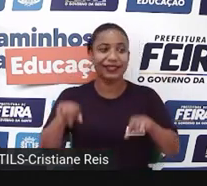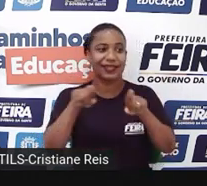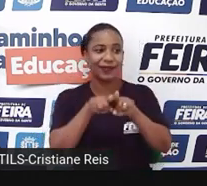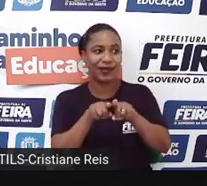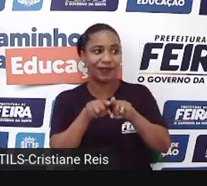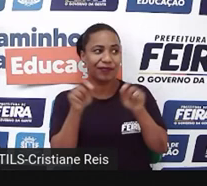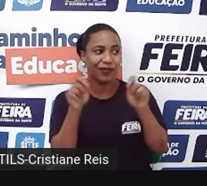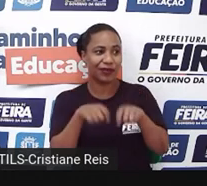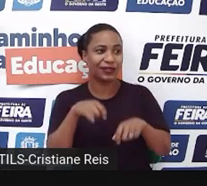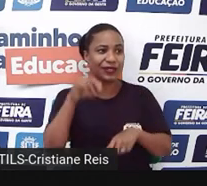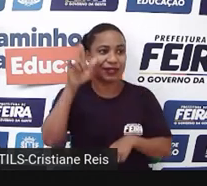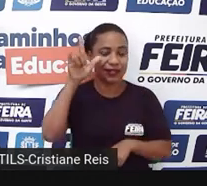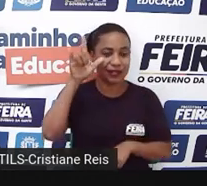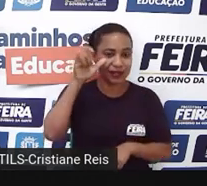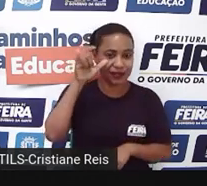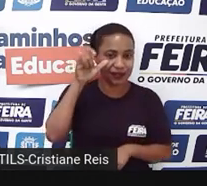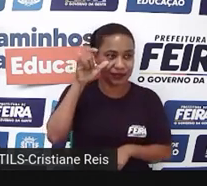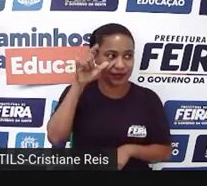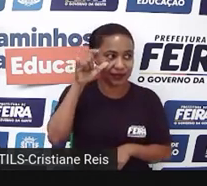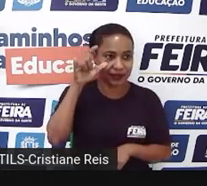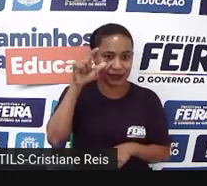nosso Instagram,